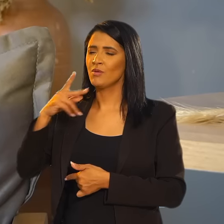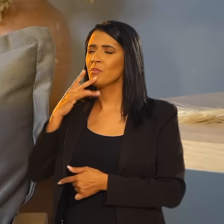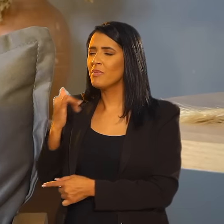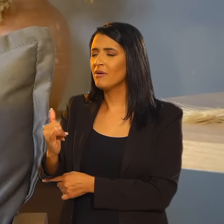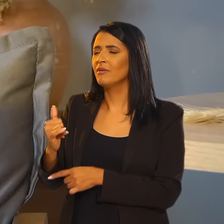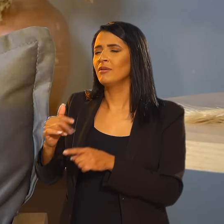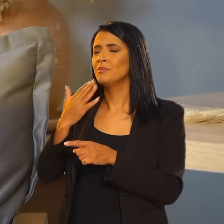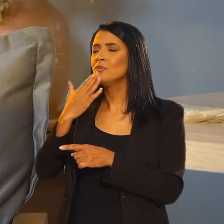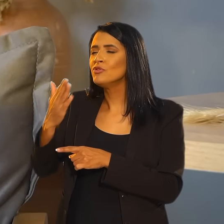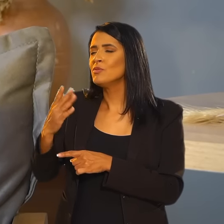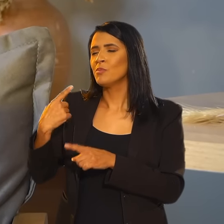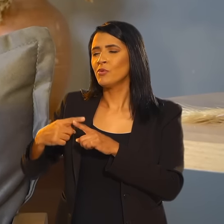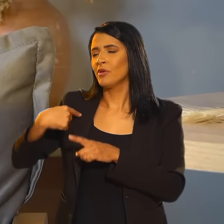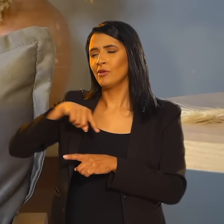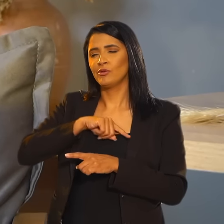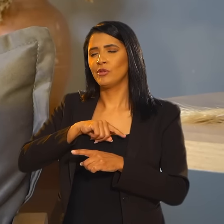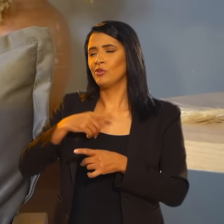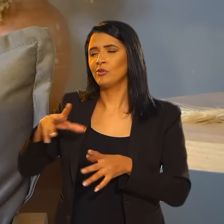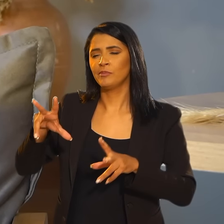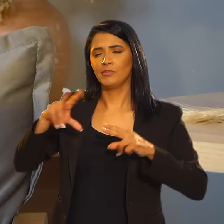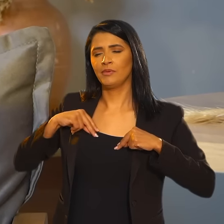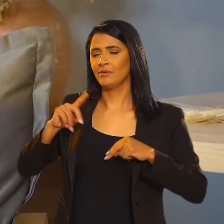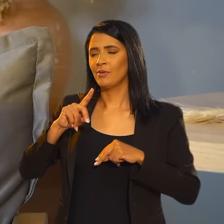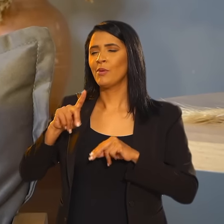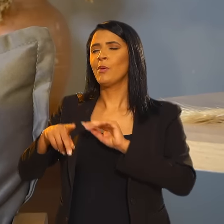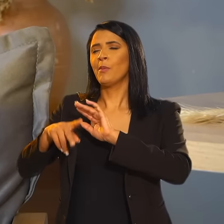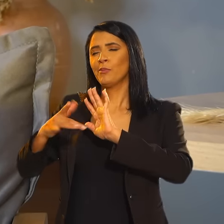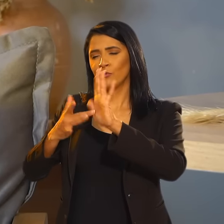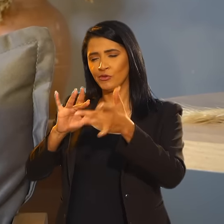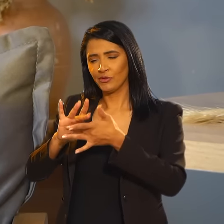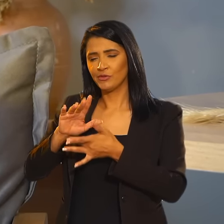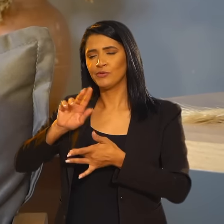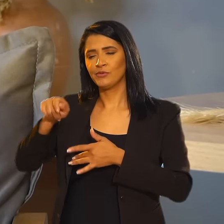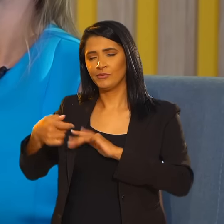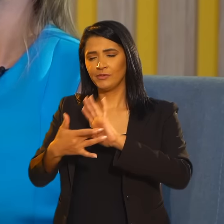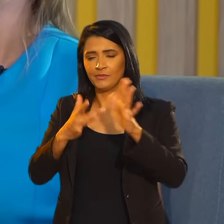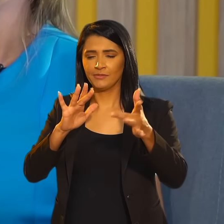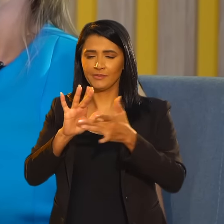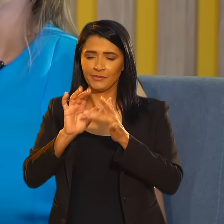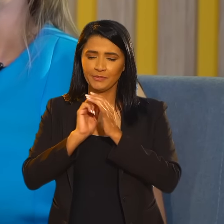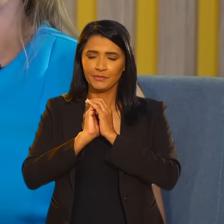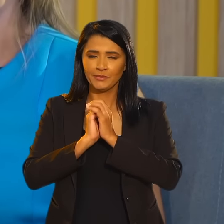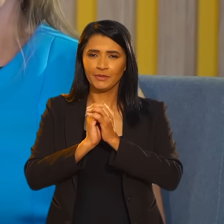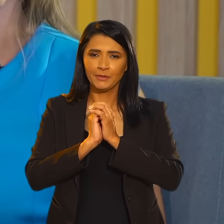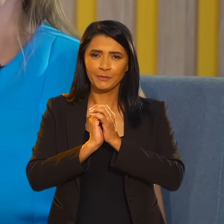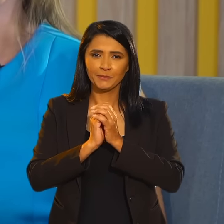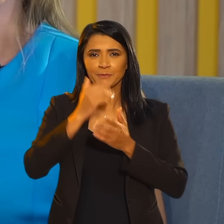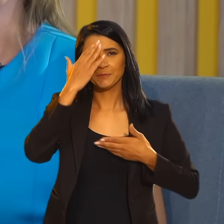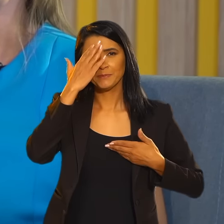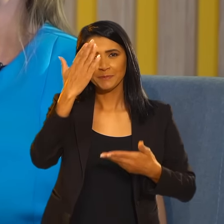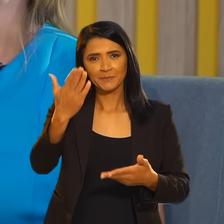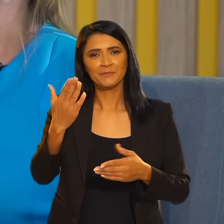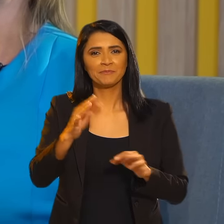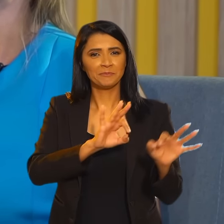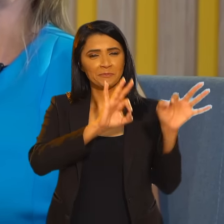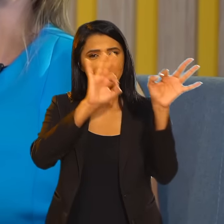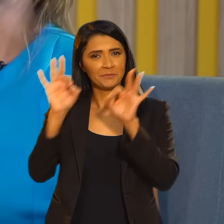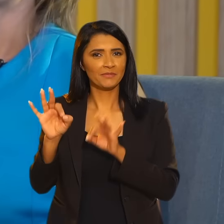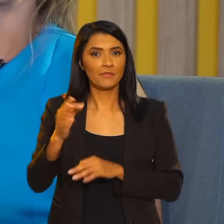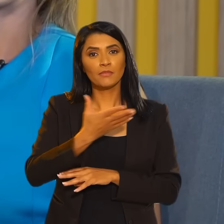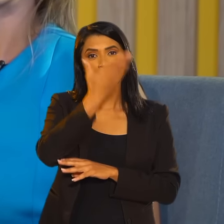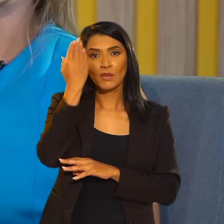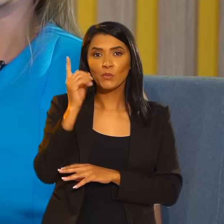pedir isso, não porque merecemos, mas por Cristo Jesus. Amém. Amém. Muito obrigada por nos acompanhar e não se